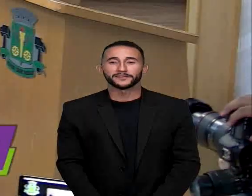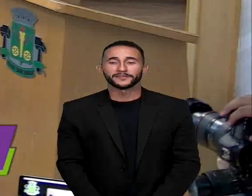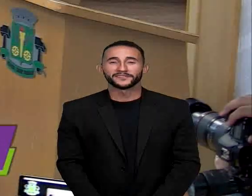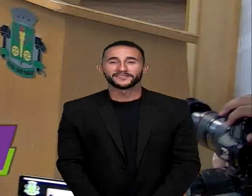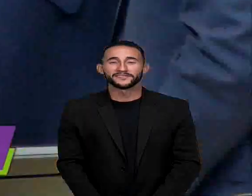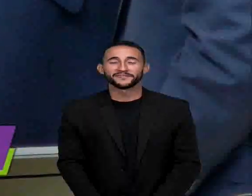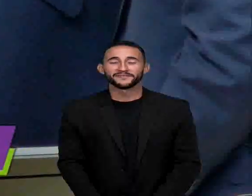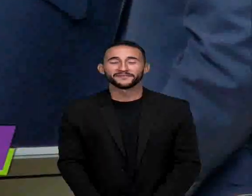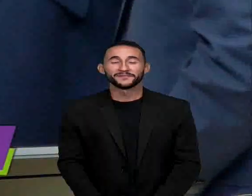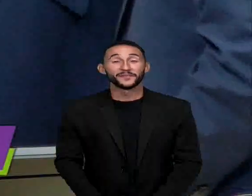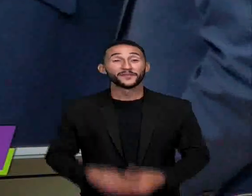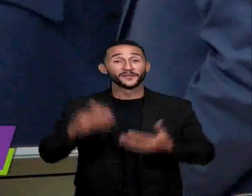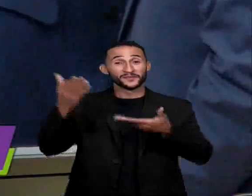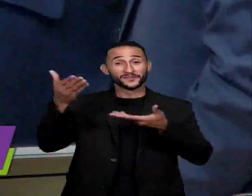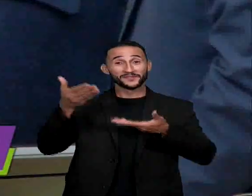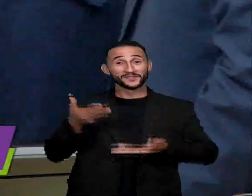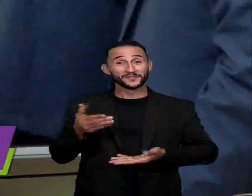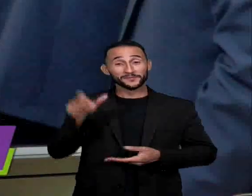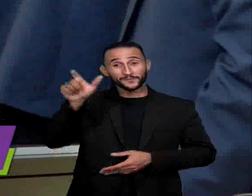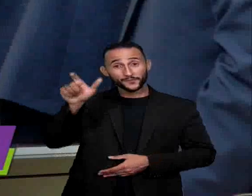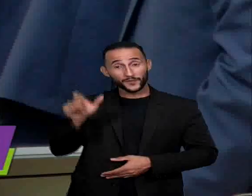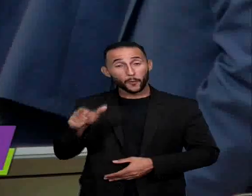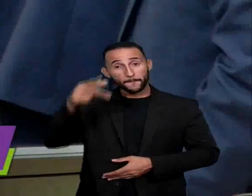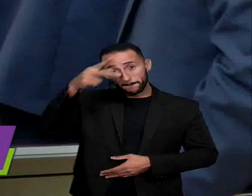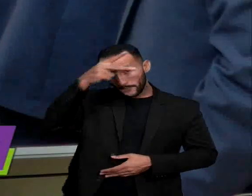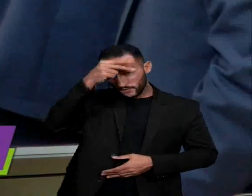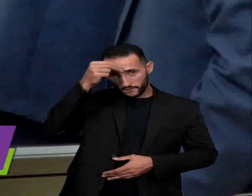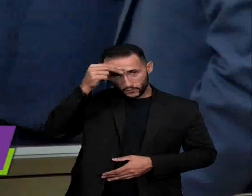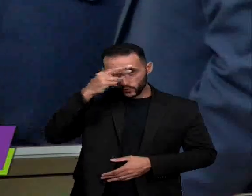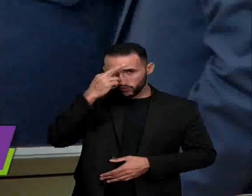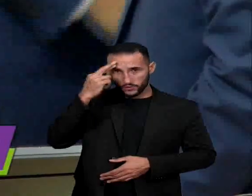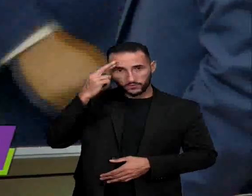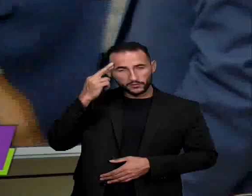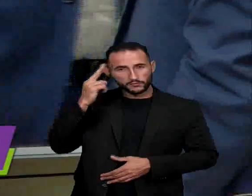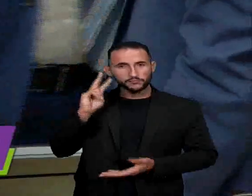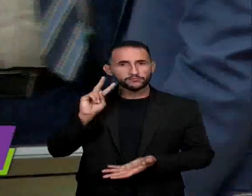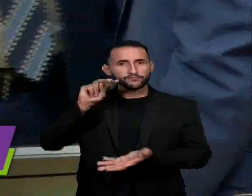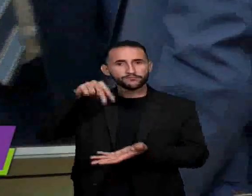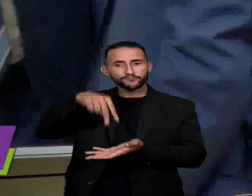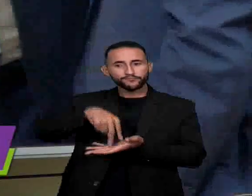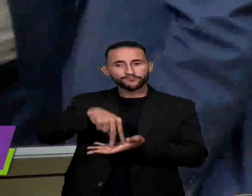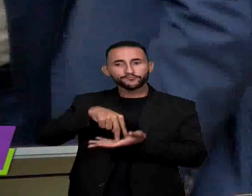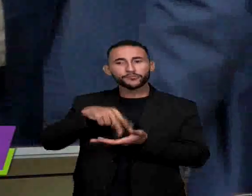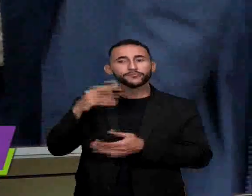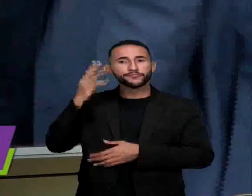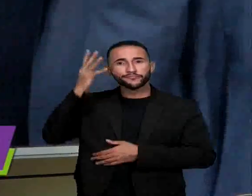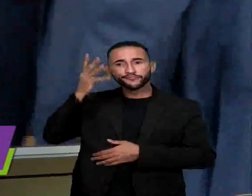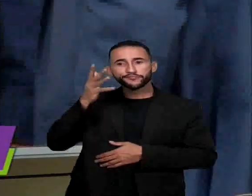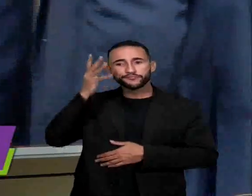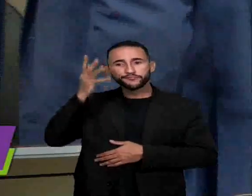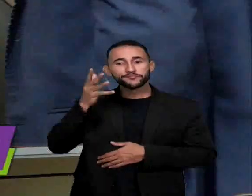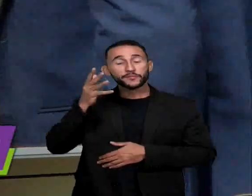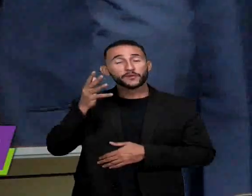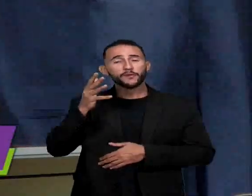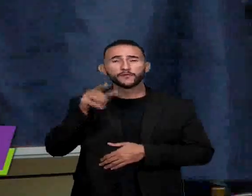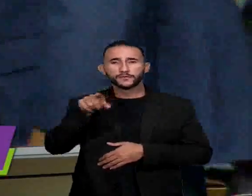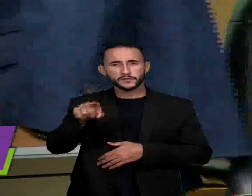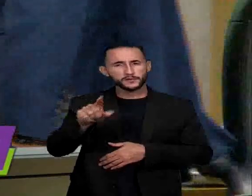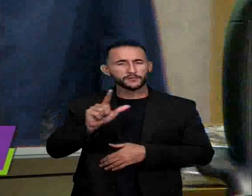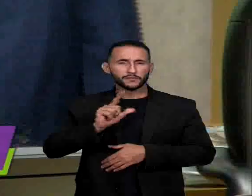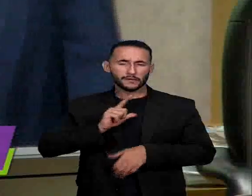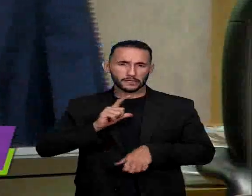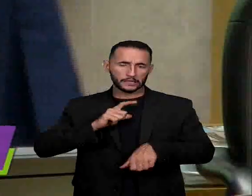convido o excelentíssimo prefeito da cidade de Osasco Senor Rogério Lins para fazer uso da Tribuna aí vossa